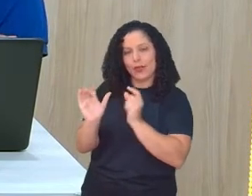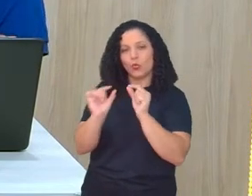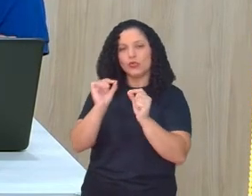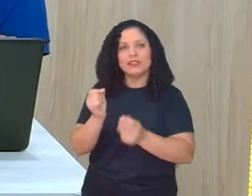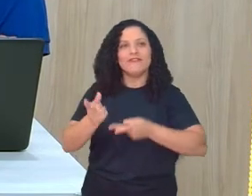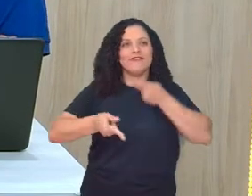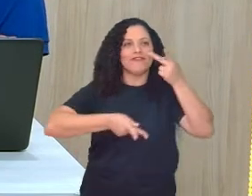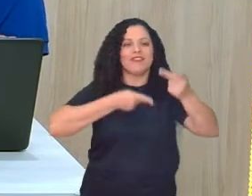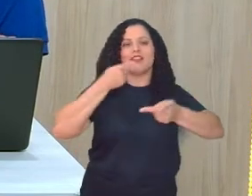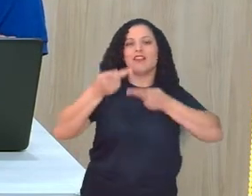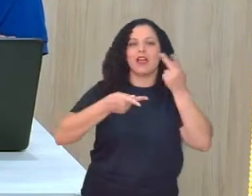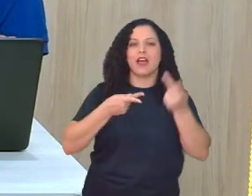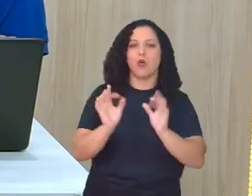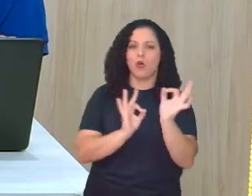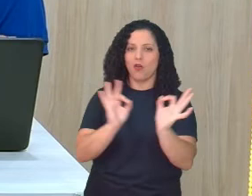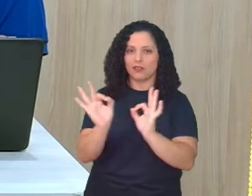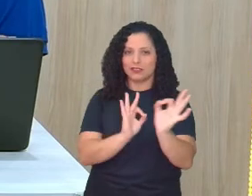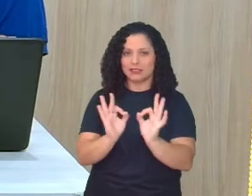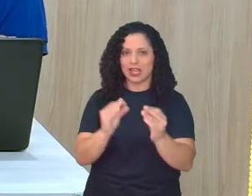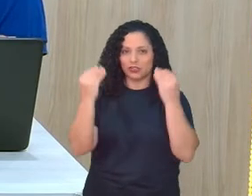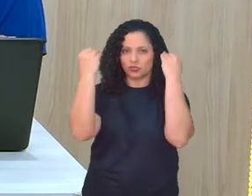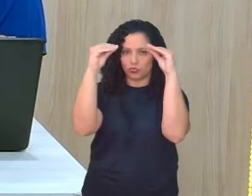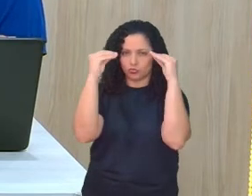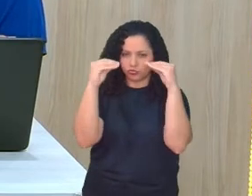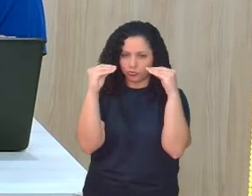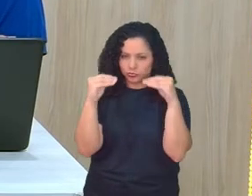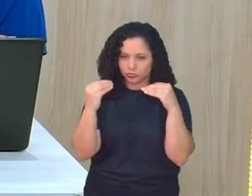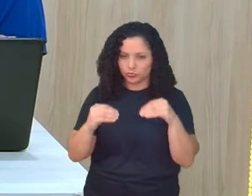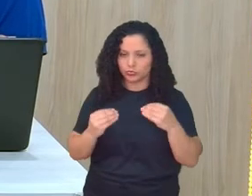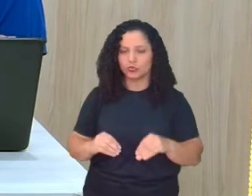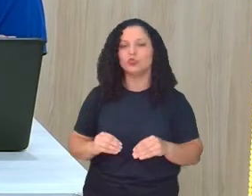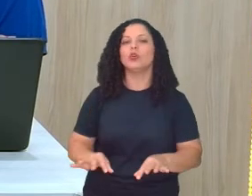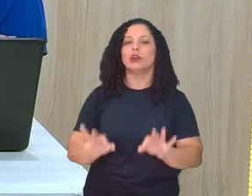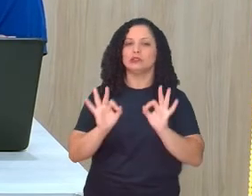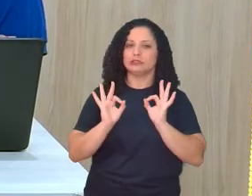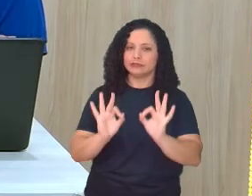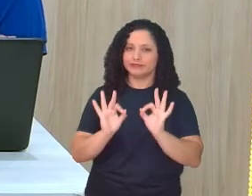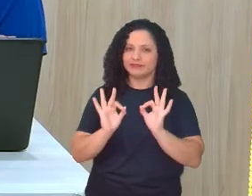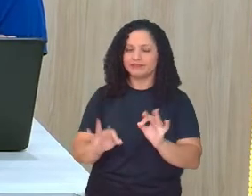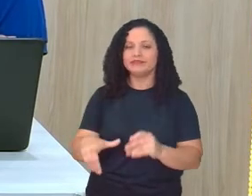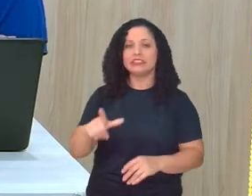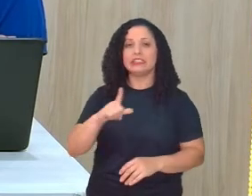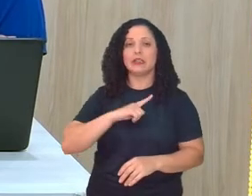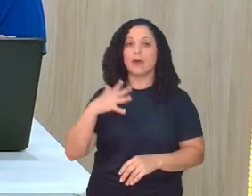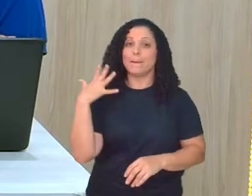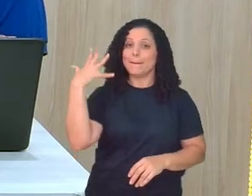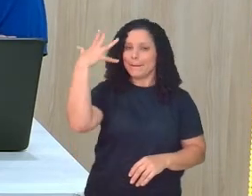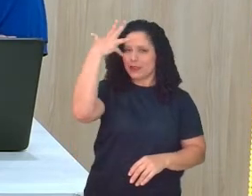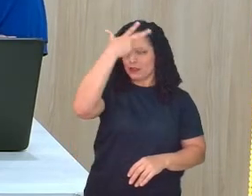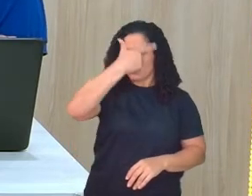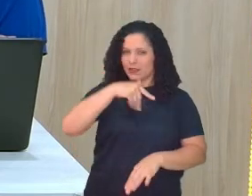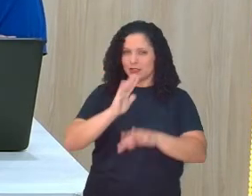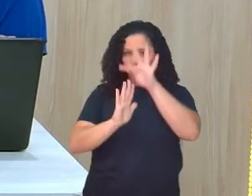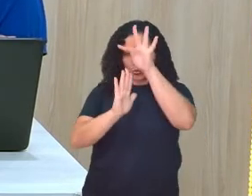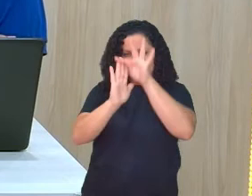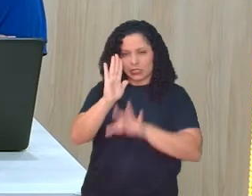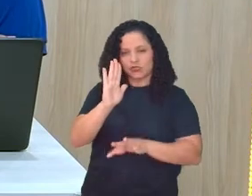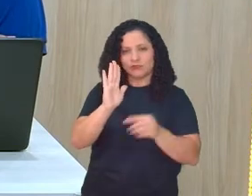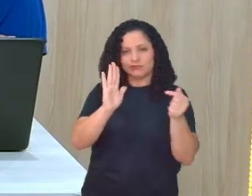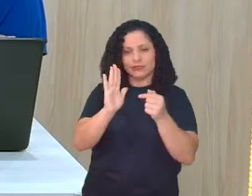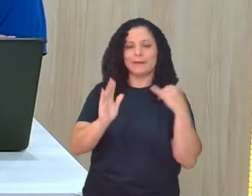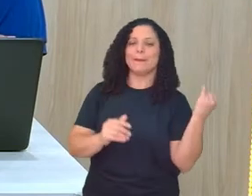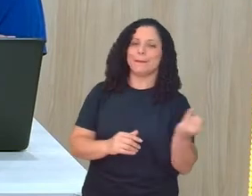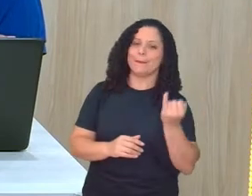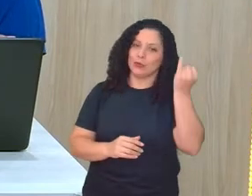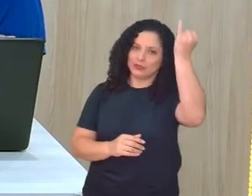não é? Bem colocadas, elas têm a sua peculiaridade, a sua beleza. E isso é muito